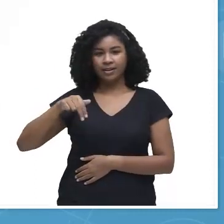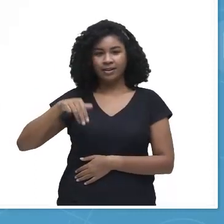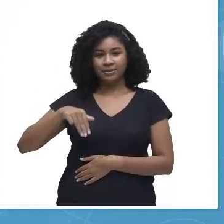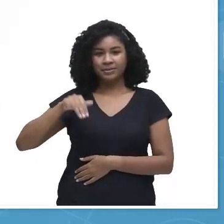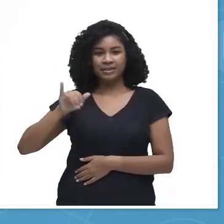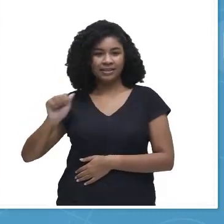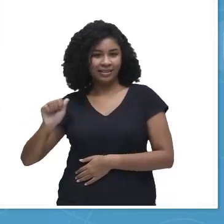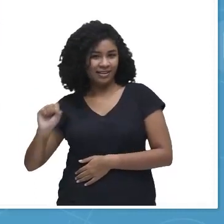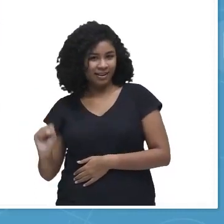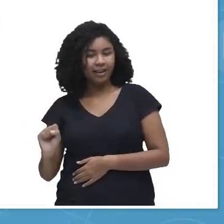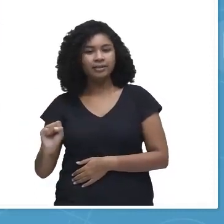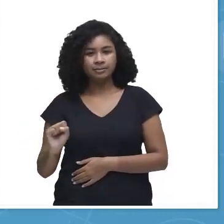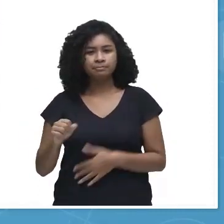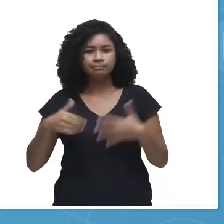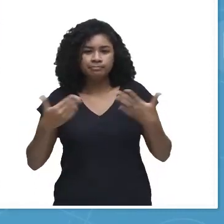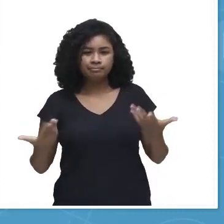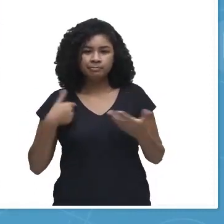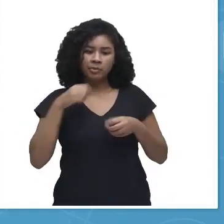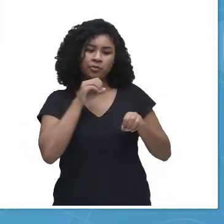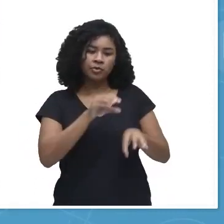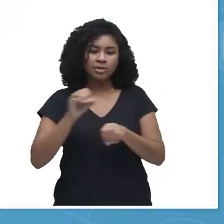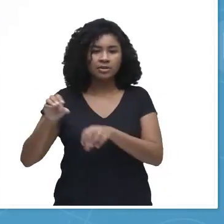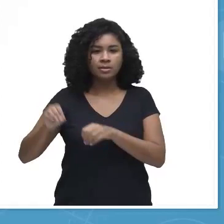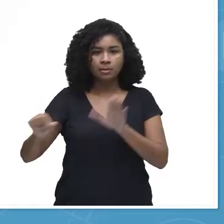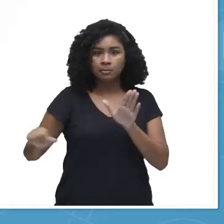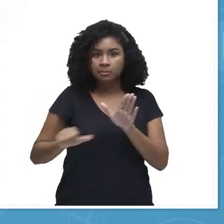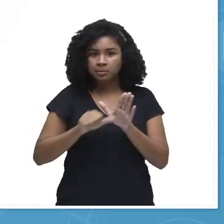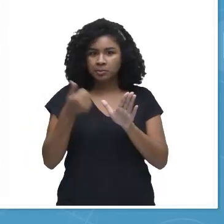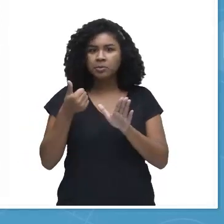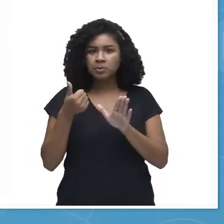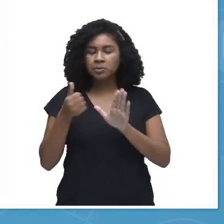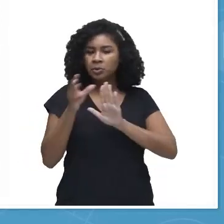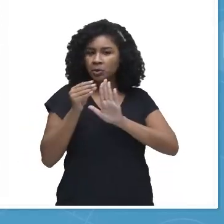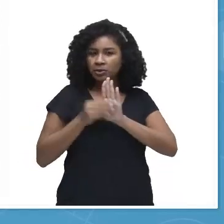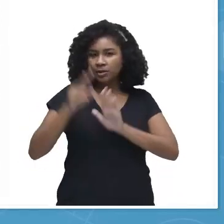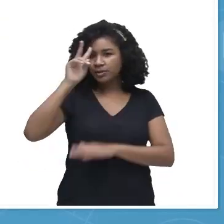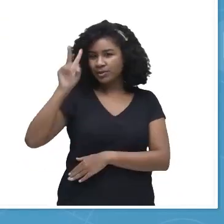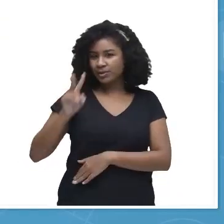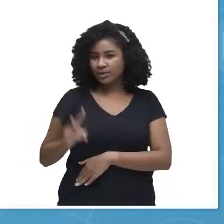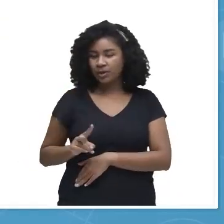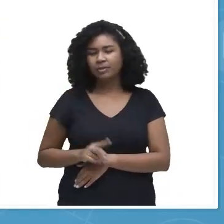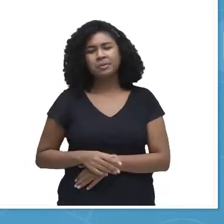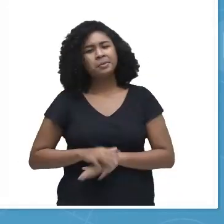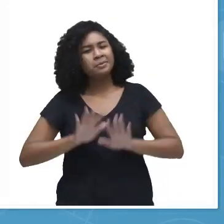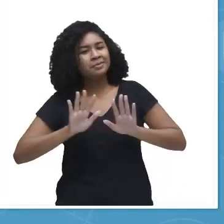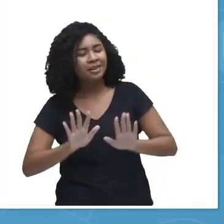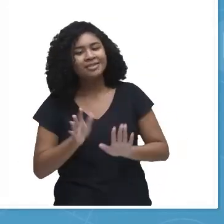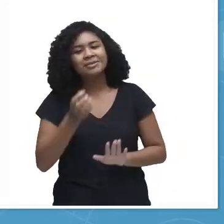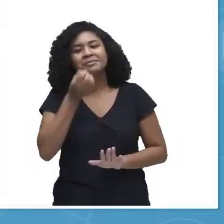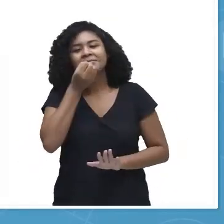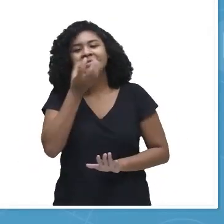primeira experiência que vocês vão ter com o conteúdo da disciplina História. Em primeiro momento, eu queria dar boas-vindas a vocês ao sexto